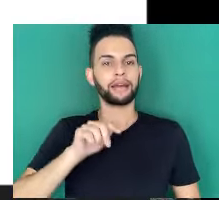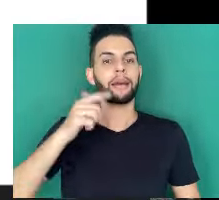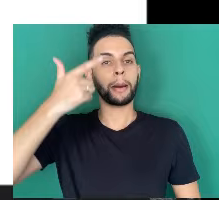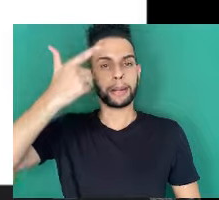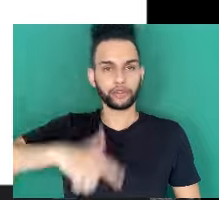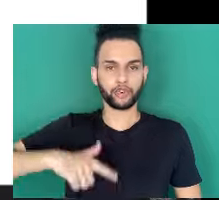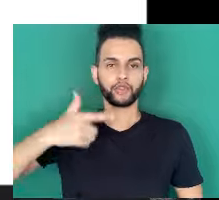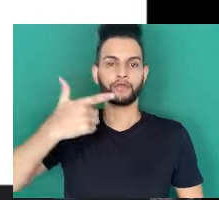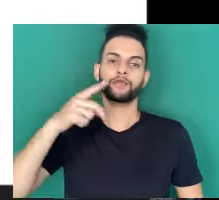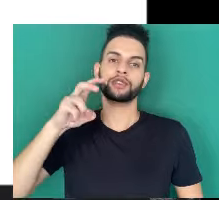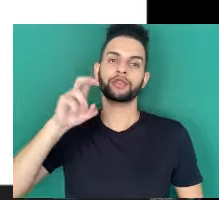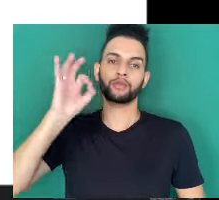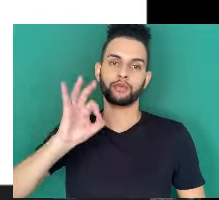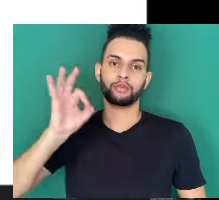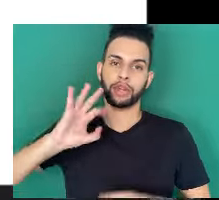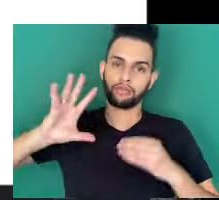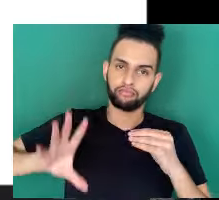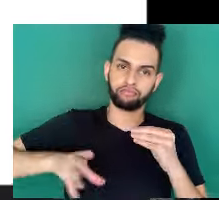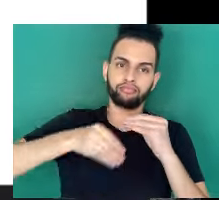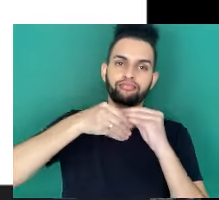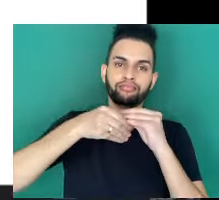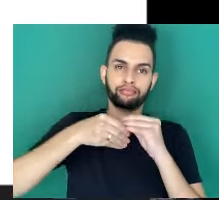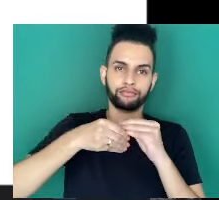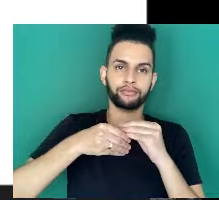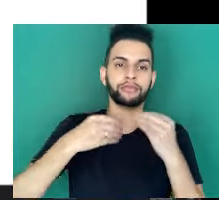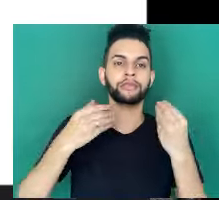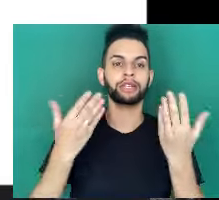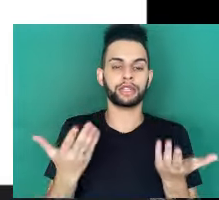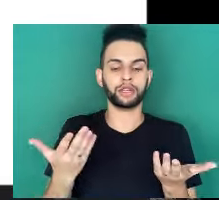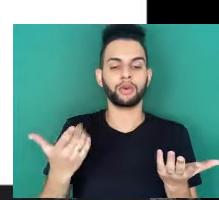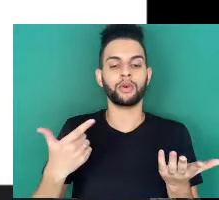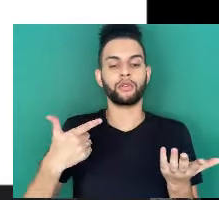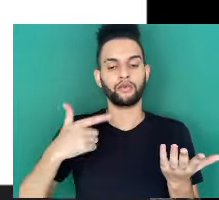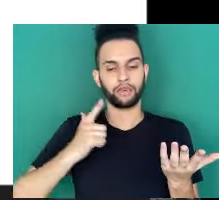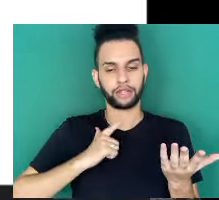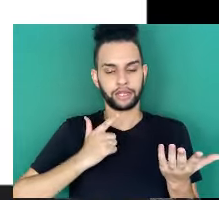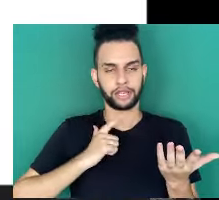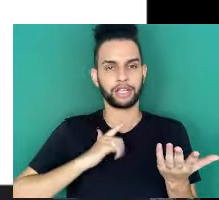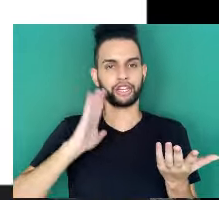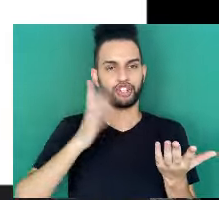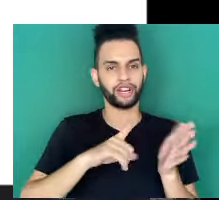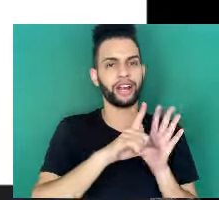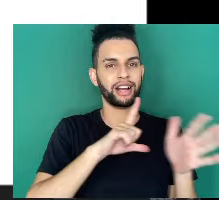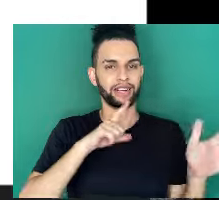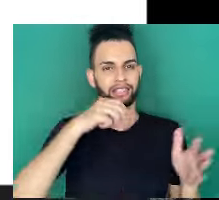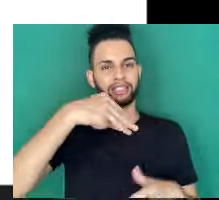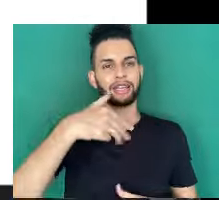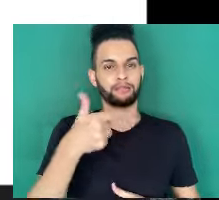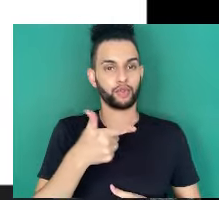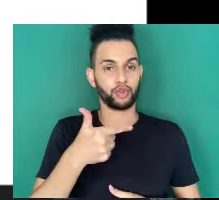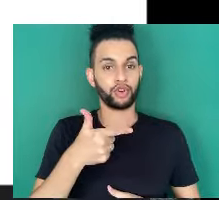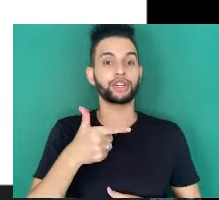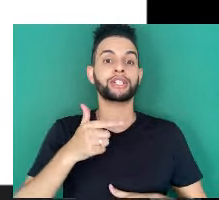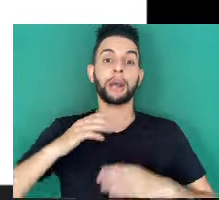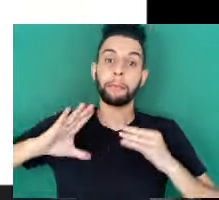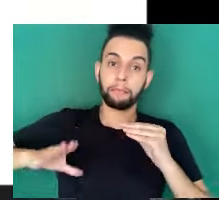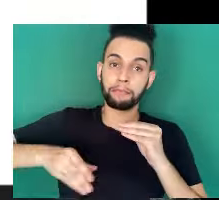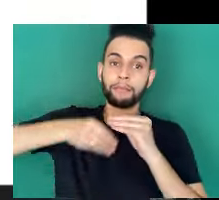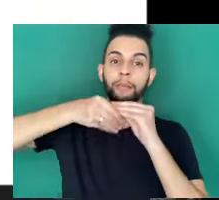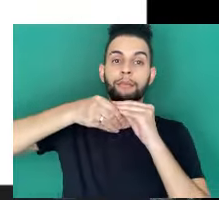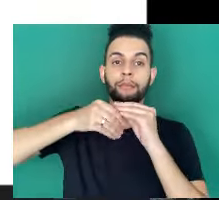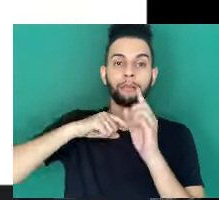segundo montante. Então, o que eu vou obter aqui vai ser o que eu tinha antes, mais